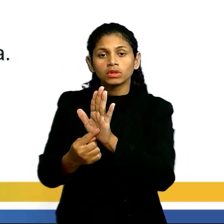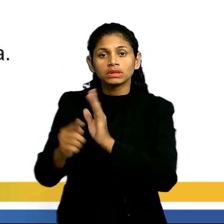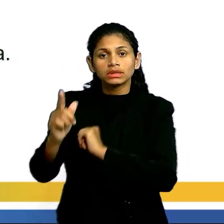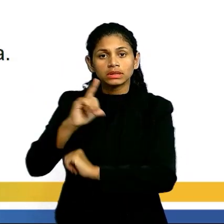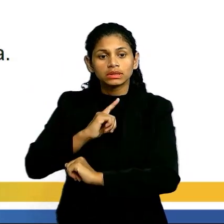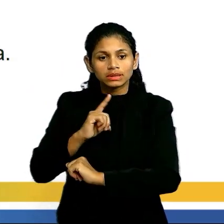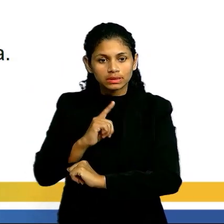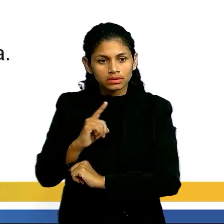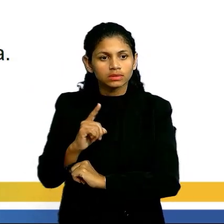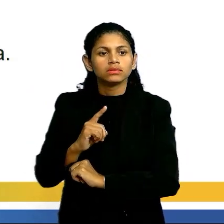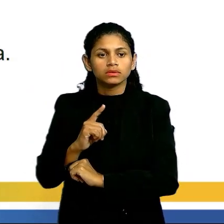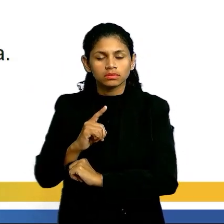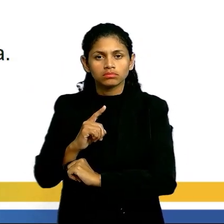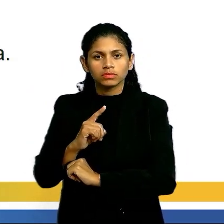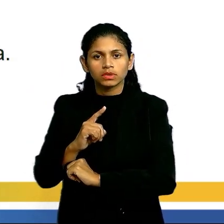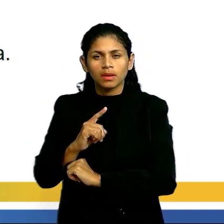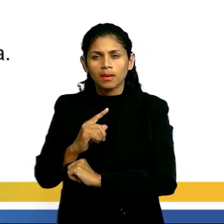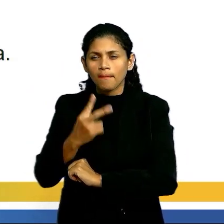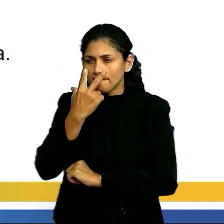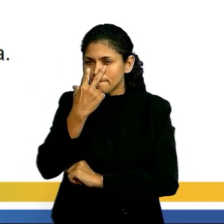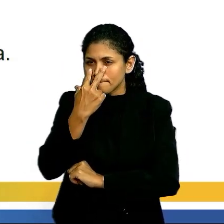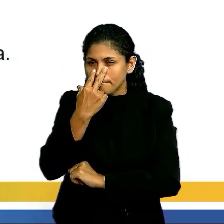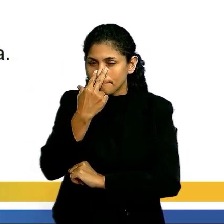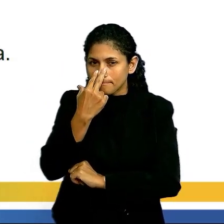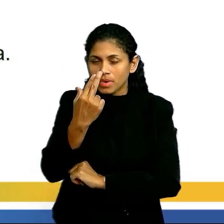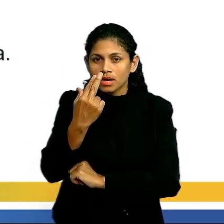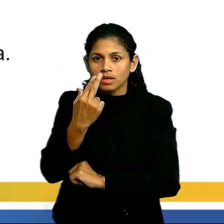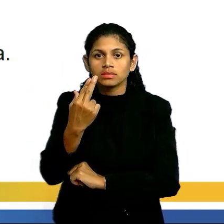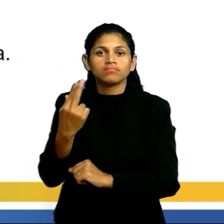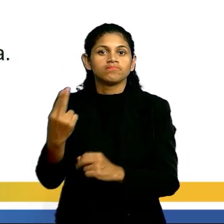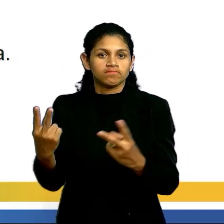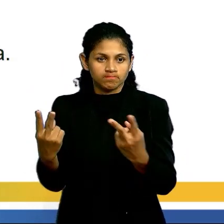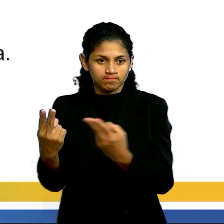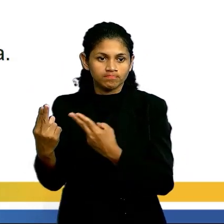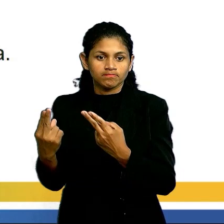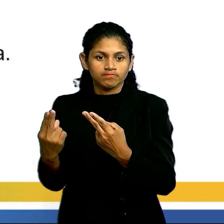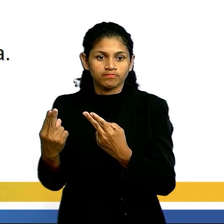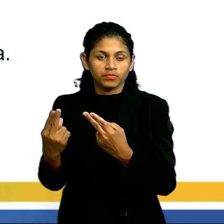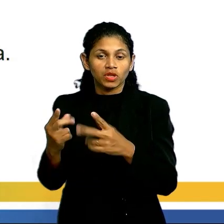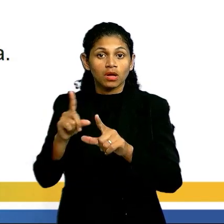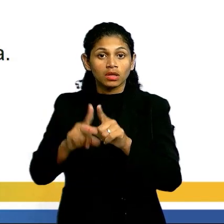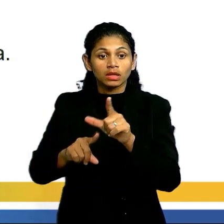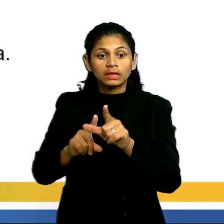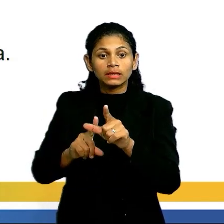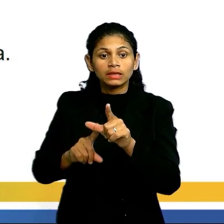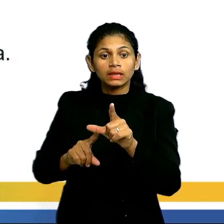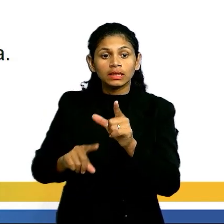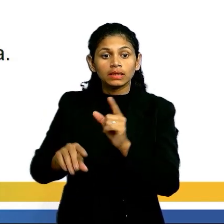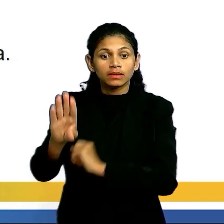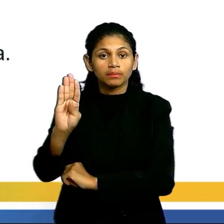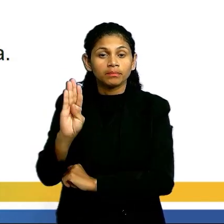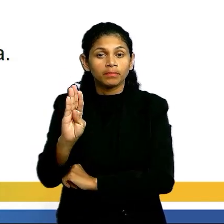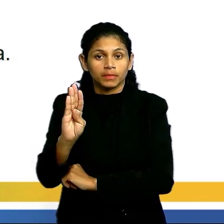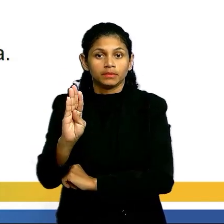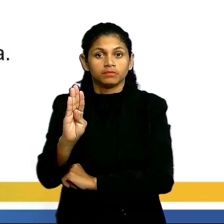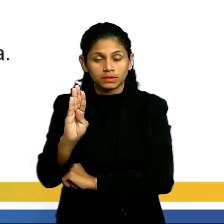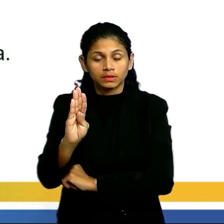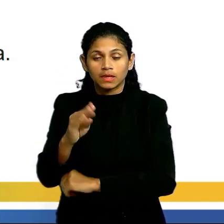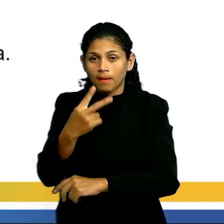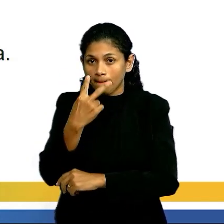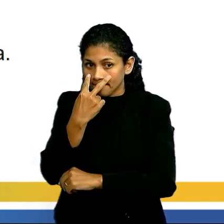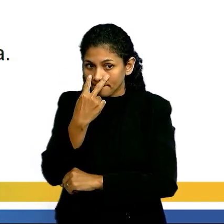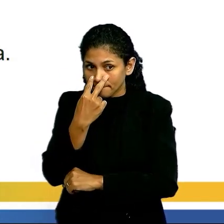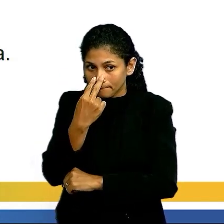eles são mais semelhantes entre si. Então, a alternativa correta é a alternativa B, o jacaré e o pardal, tá? Porque